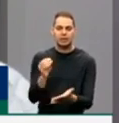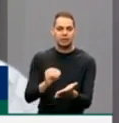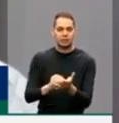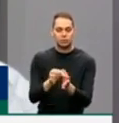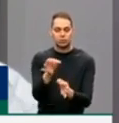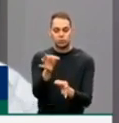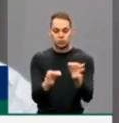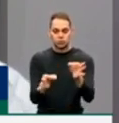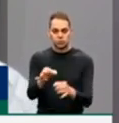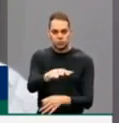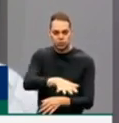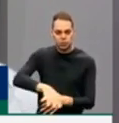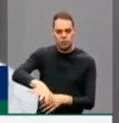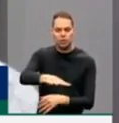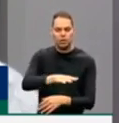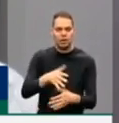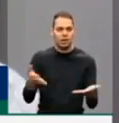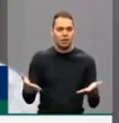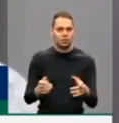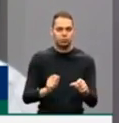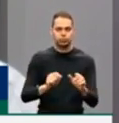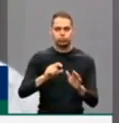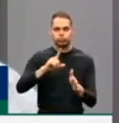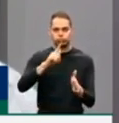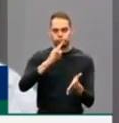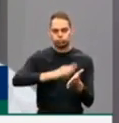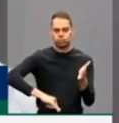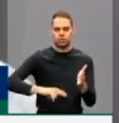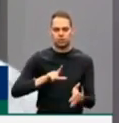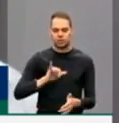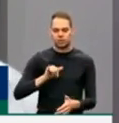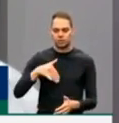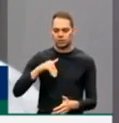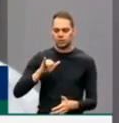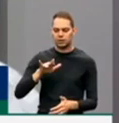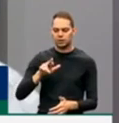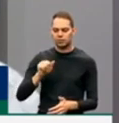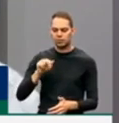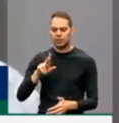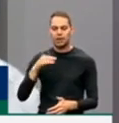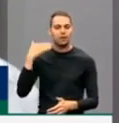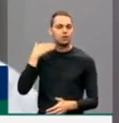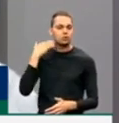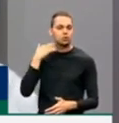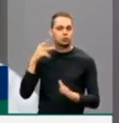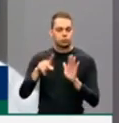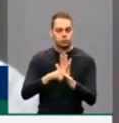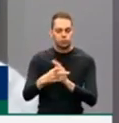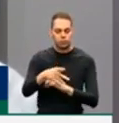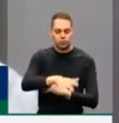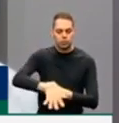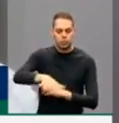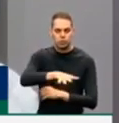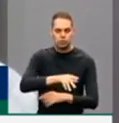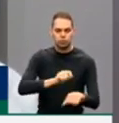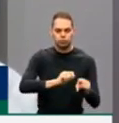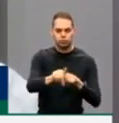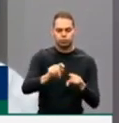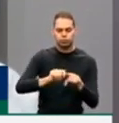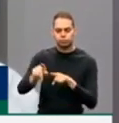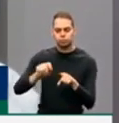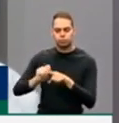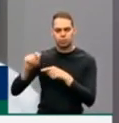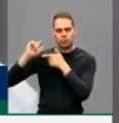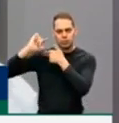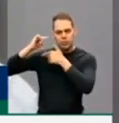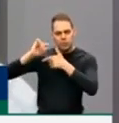área. Estão fazendo despejo por um liminar de um juiz local e, portanto, não condiz com a tradição do nosso